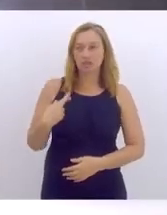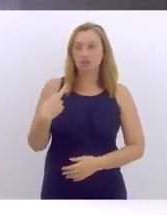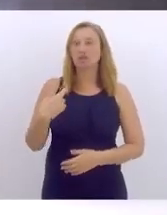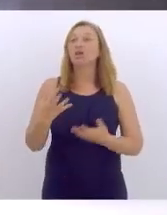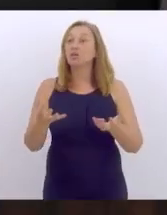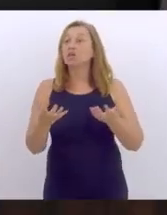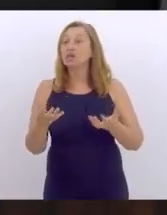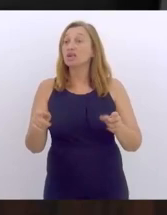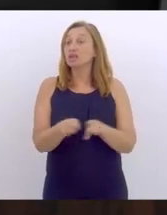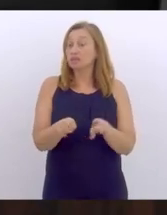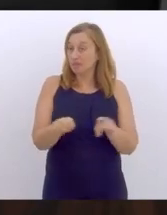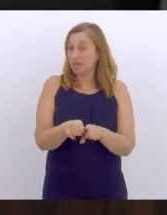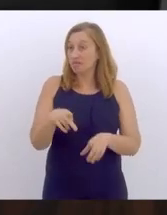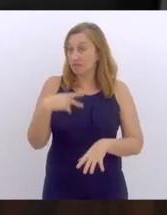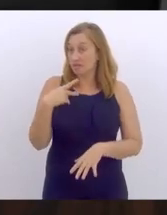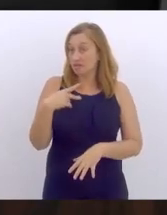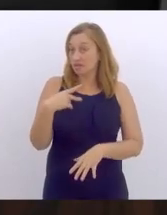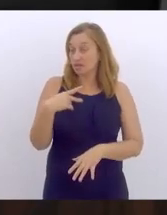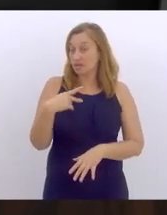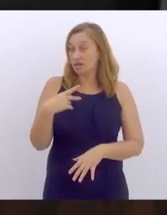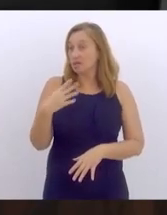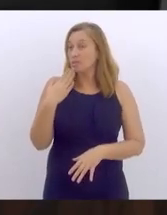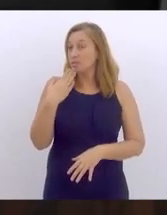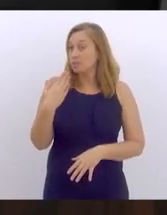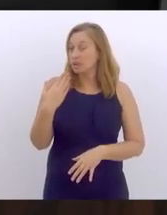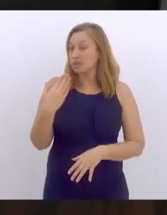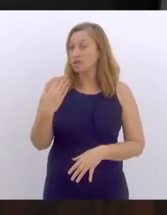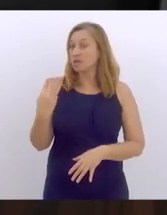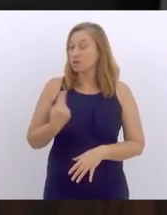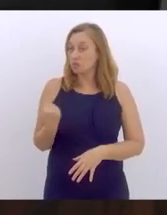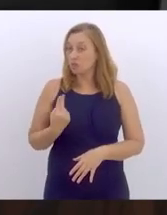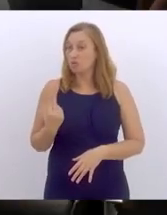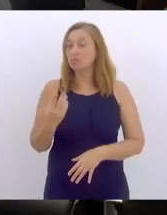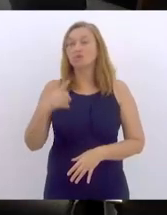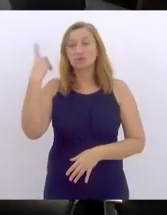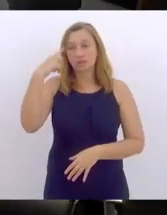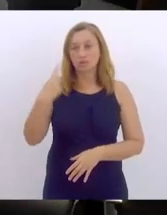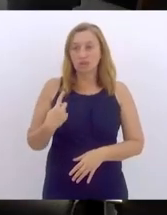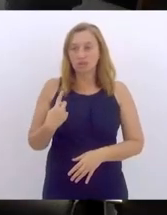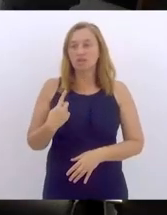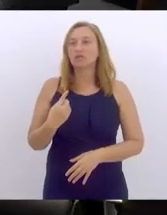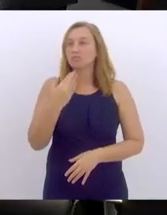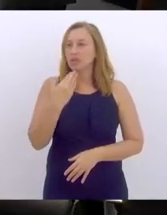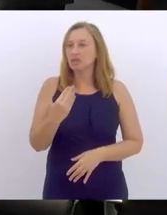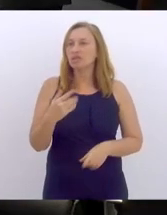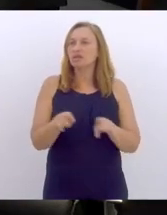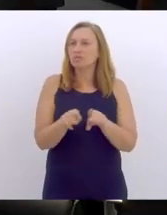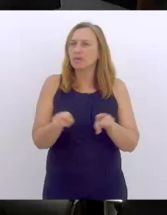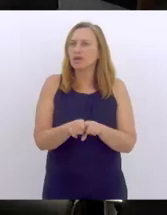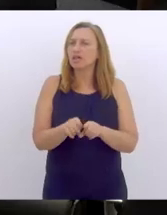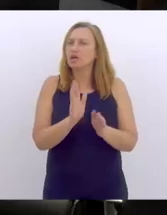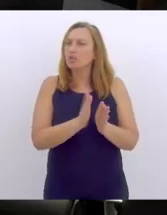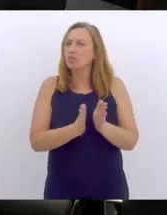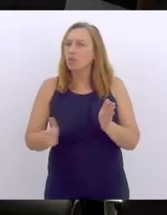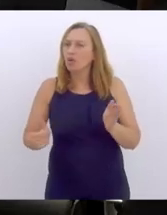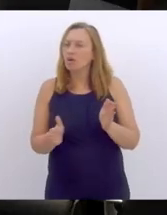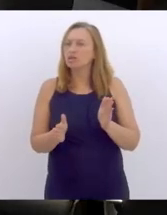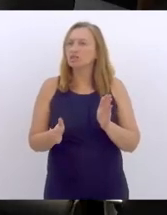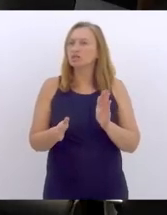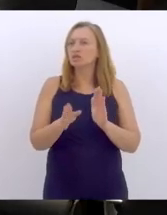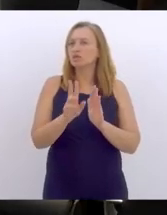também consignar a coautoria da deputada Dani Monteiro ao projeto que ela solicitou. E nós temos por ordem de inscrição